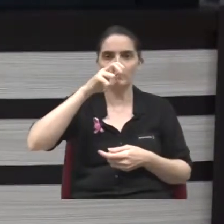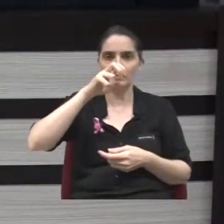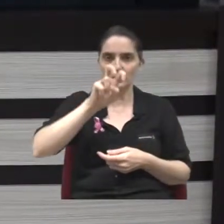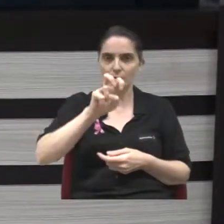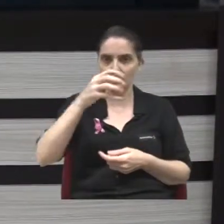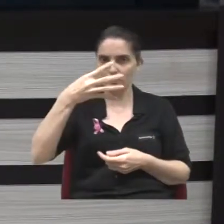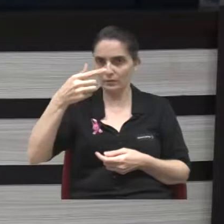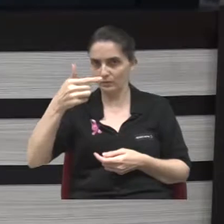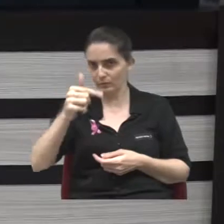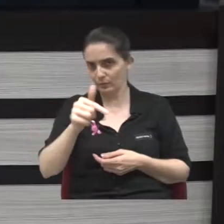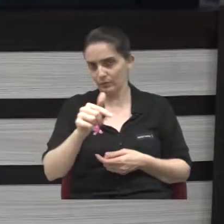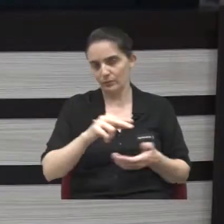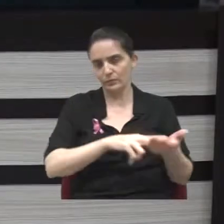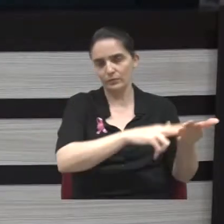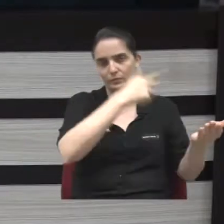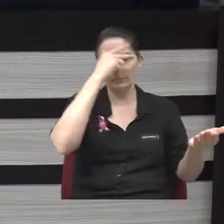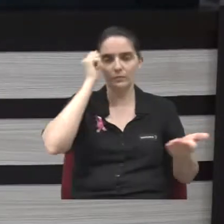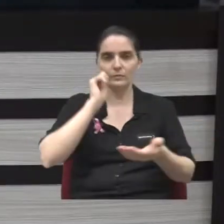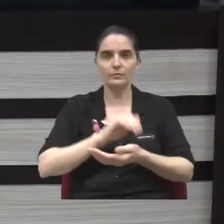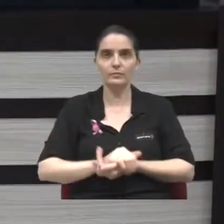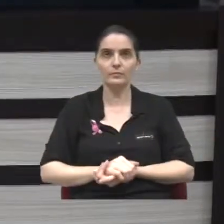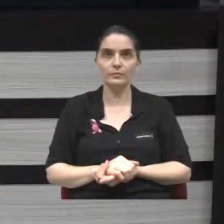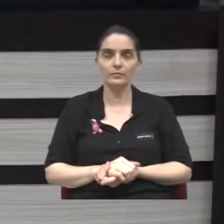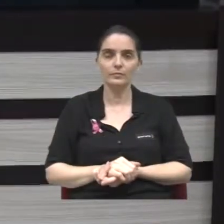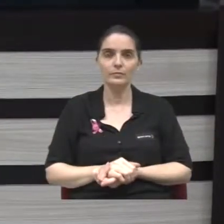havendo executivo.